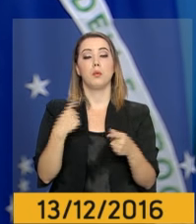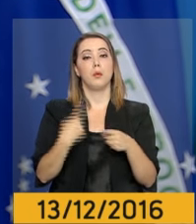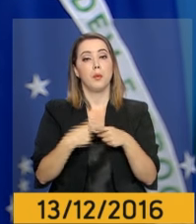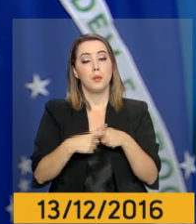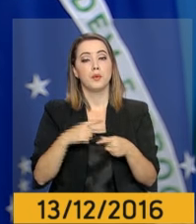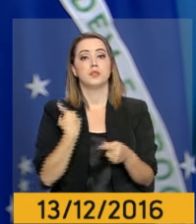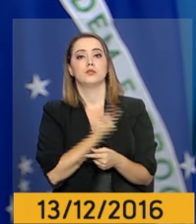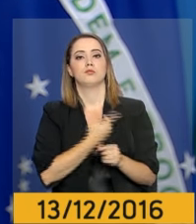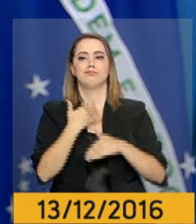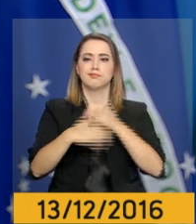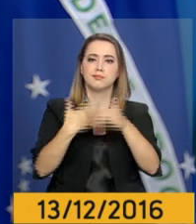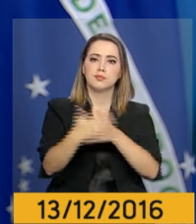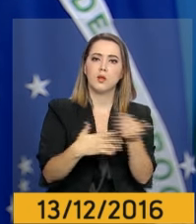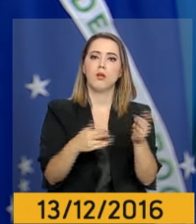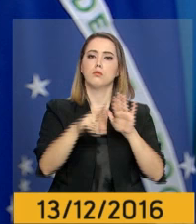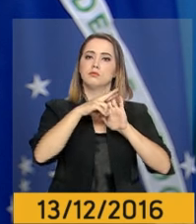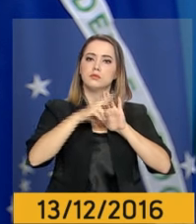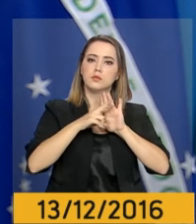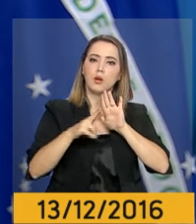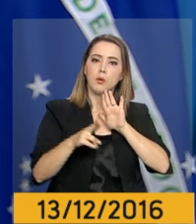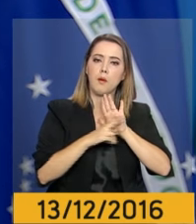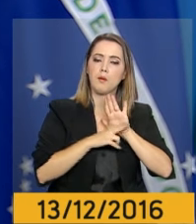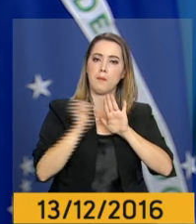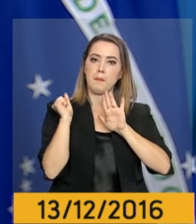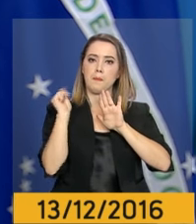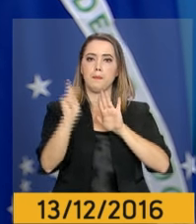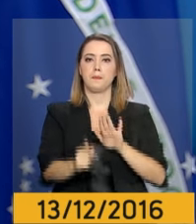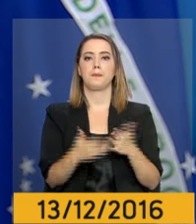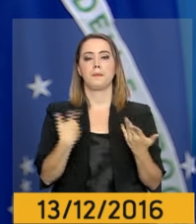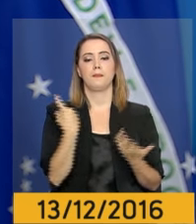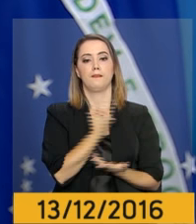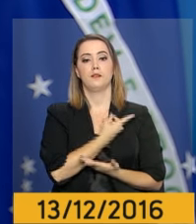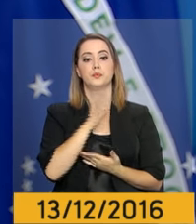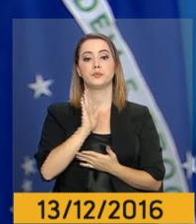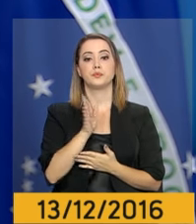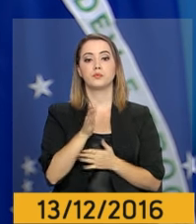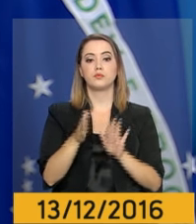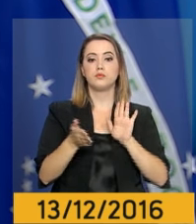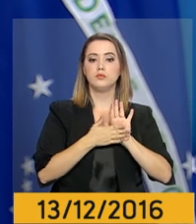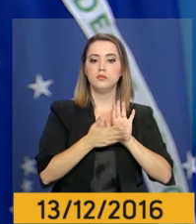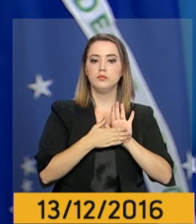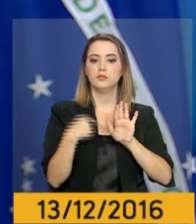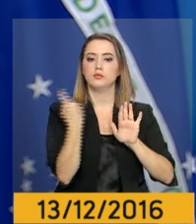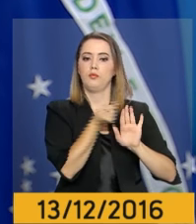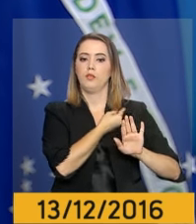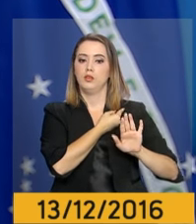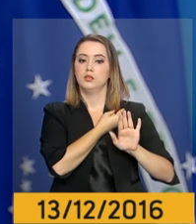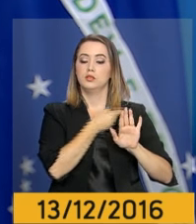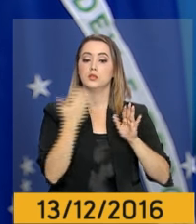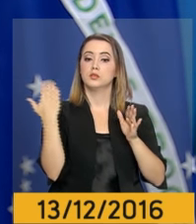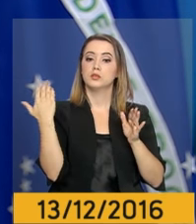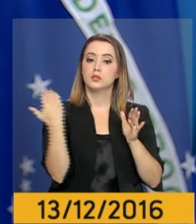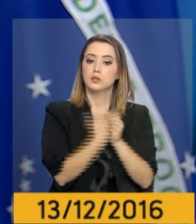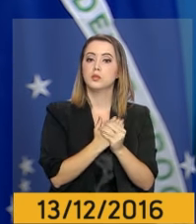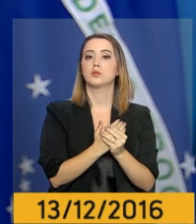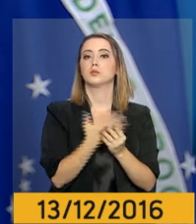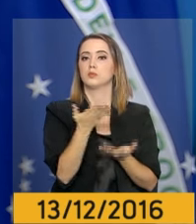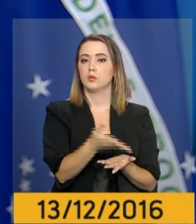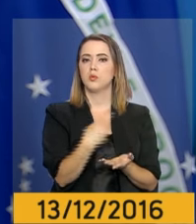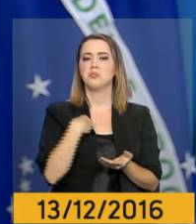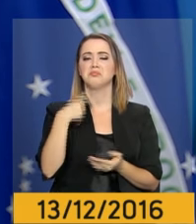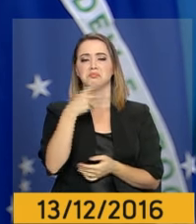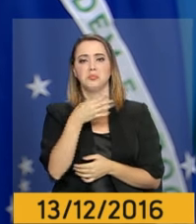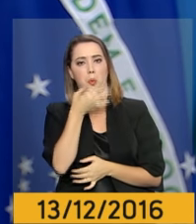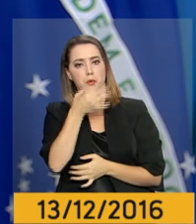a previdência social. É claro que nesse tópico nós apresentamos a nossa proposta, a proposta que nós achamos